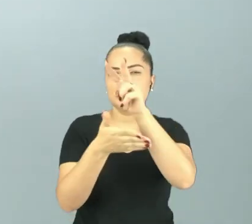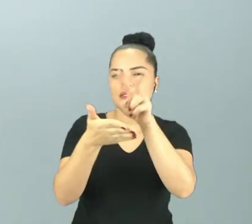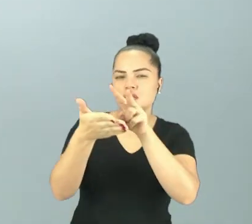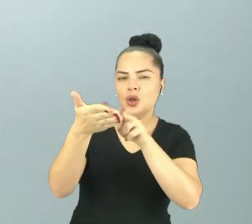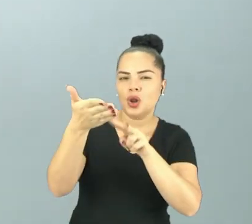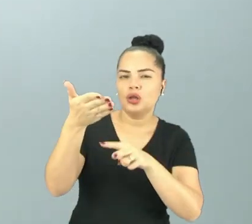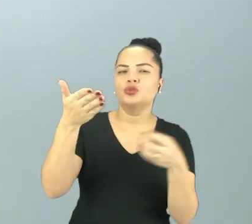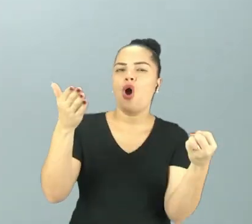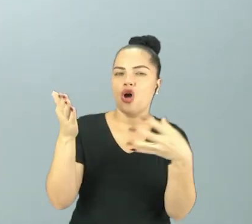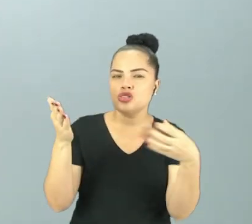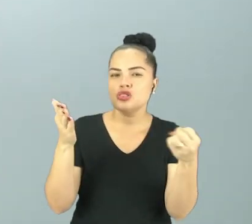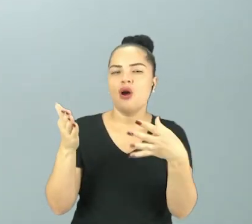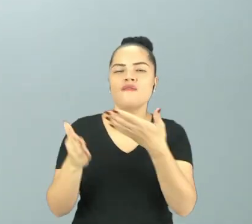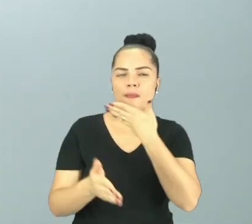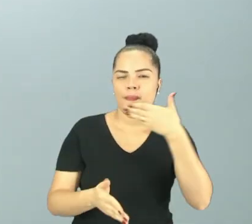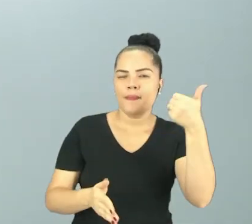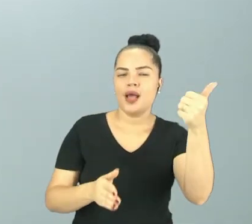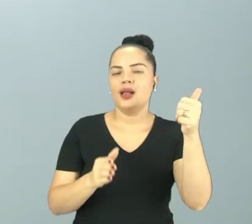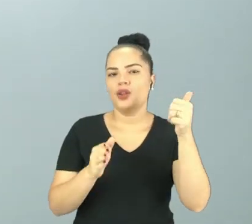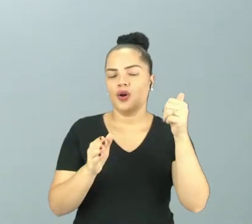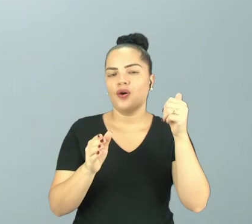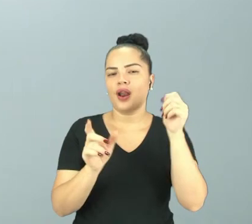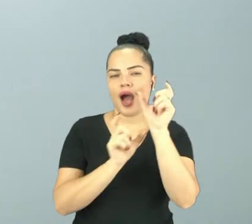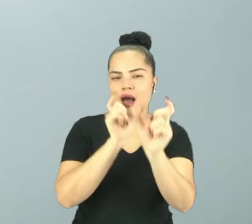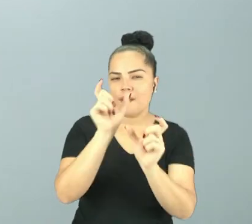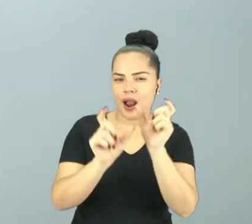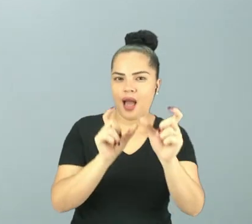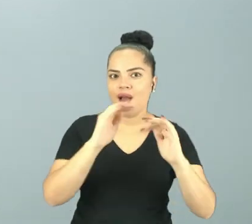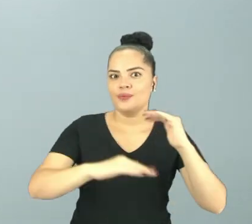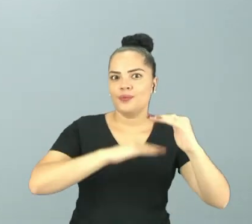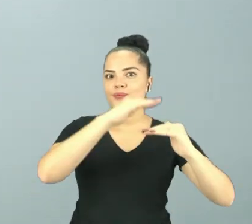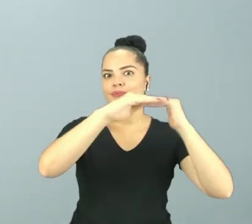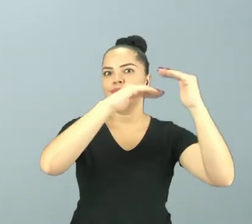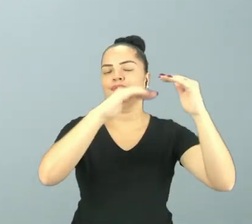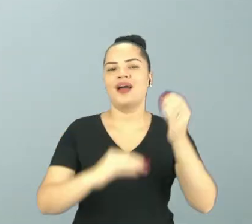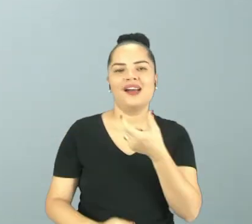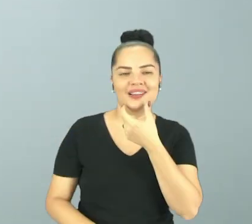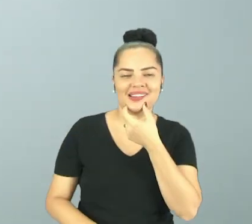novas para ampliar o seu vocabulário e desenvolver o seu inglês, ok?